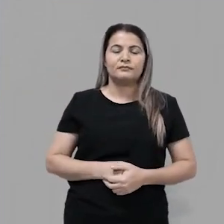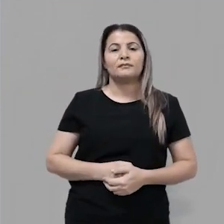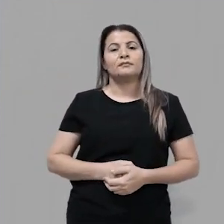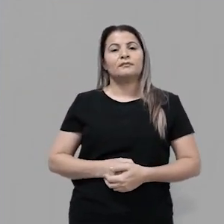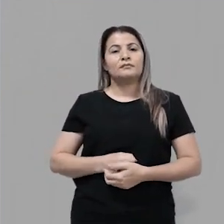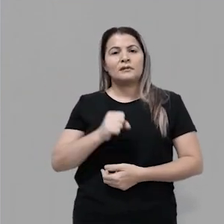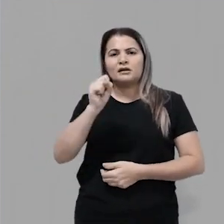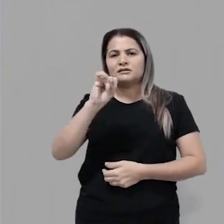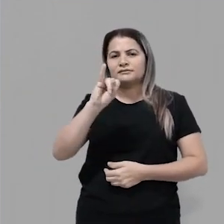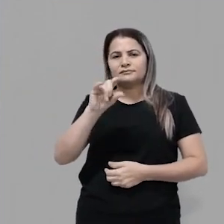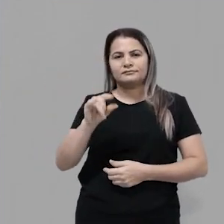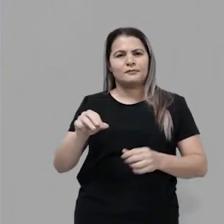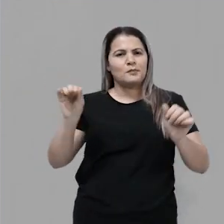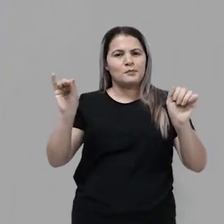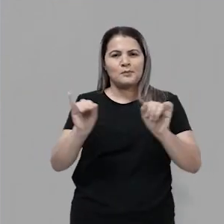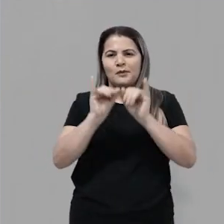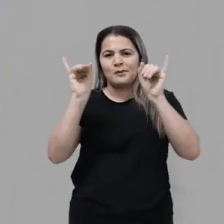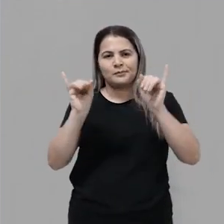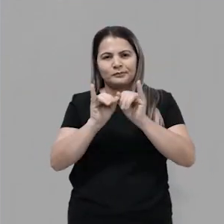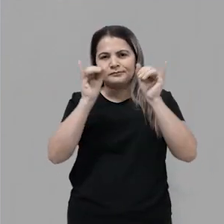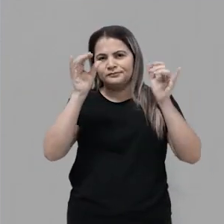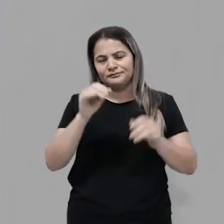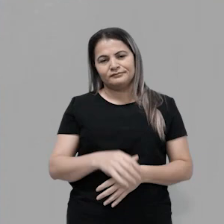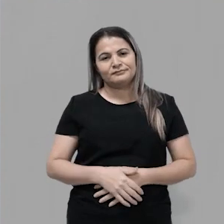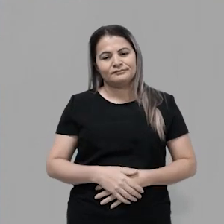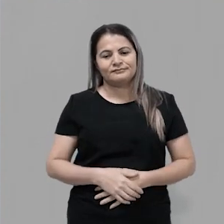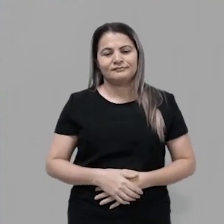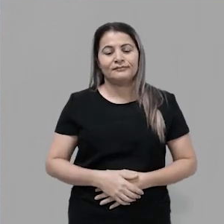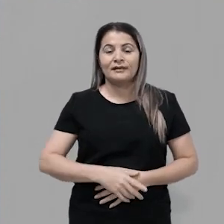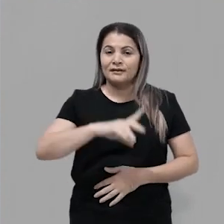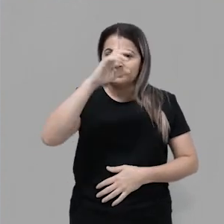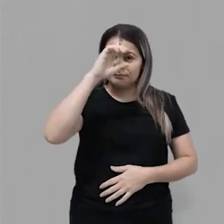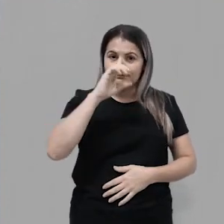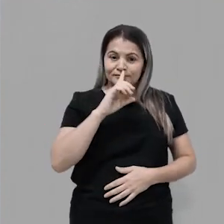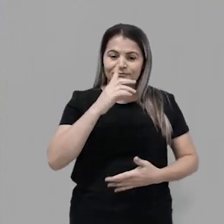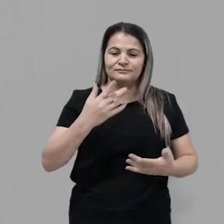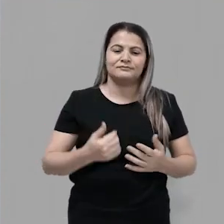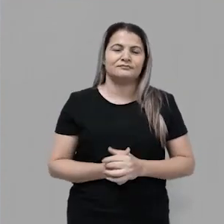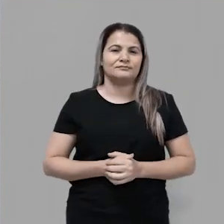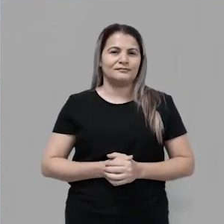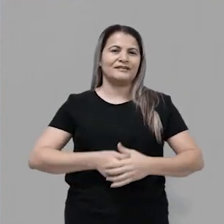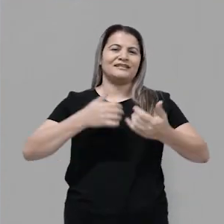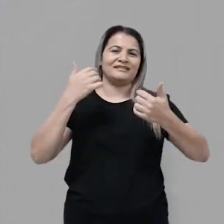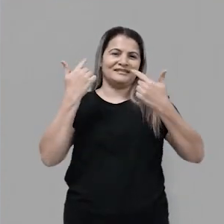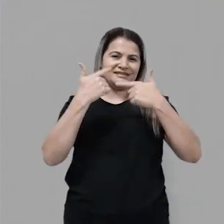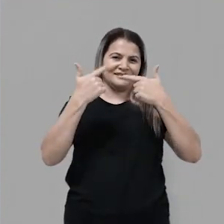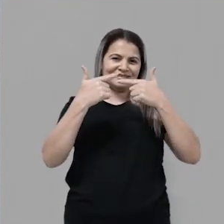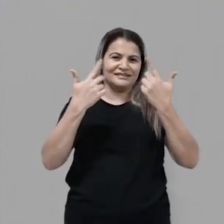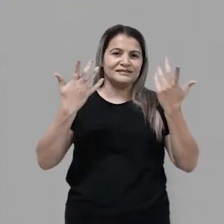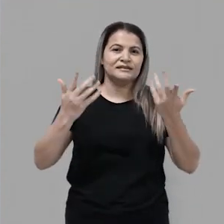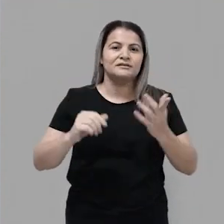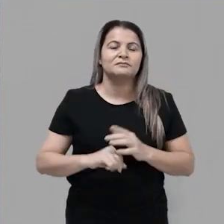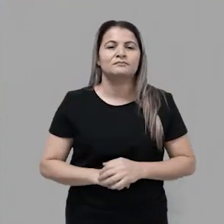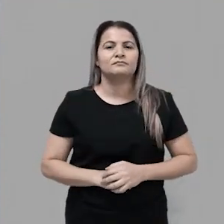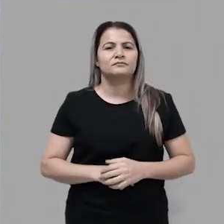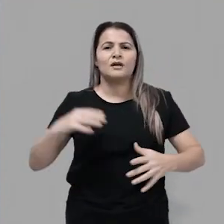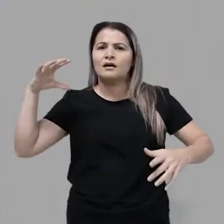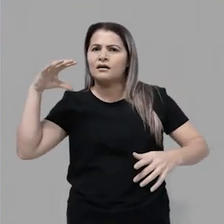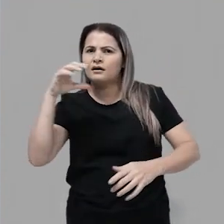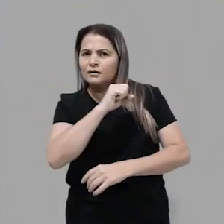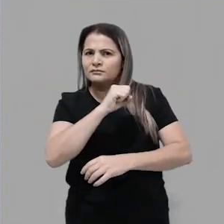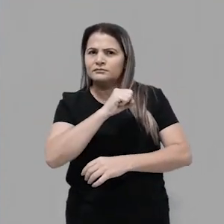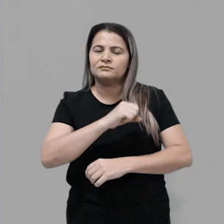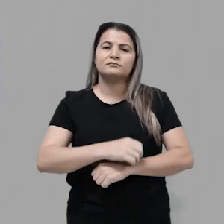Silly, bobo, tá? Yellow, amarelo. Fun, divertido.